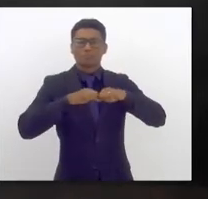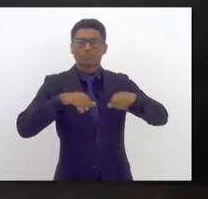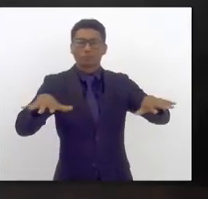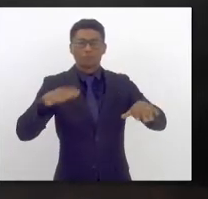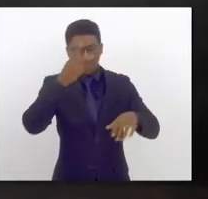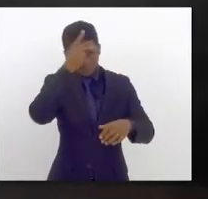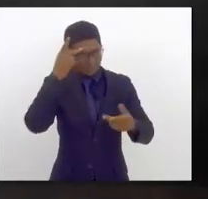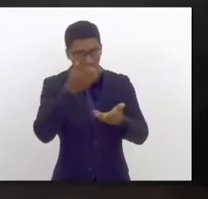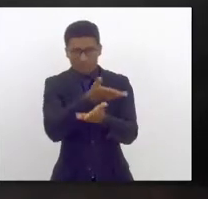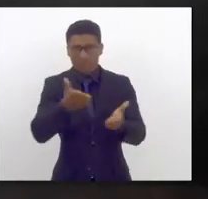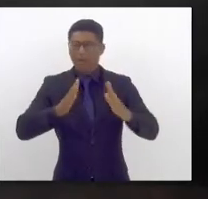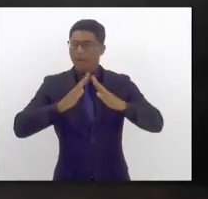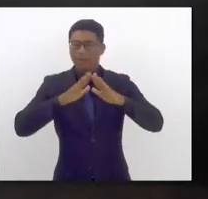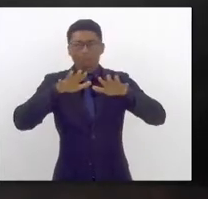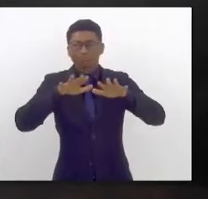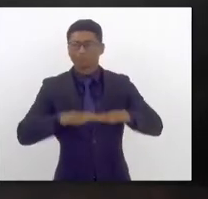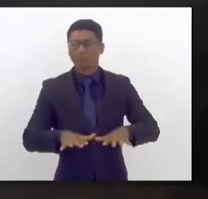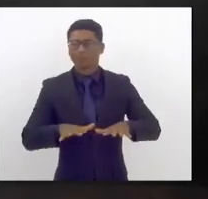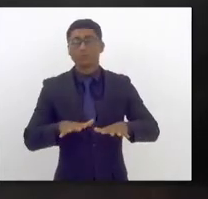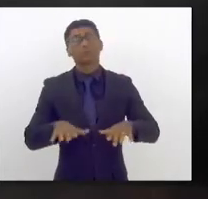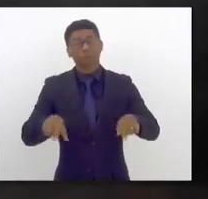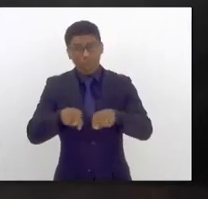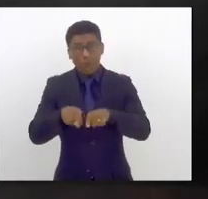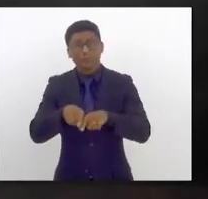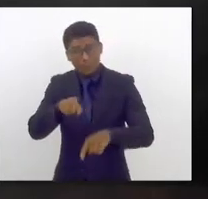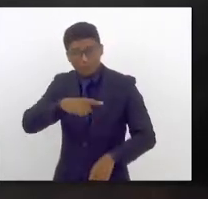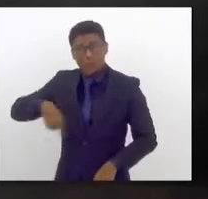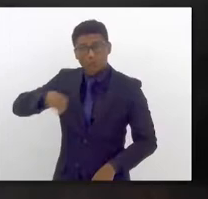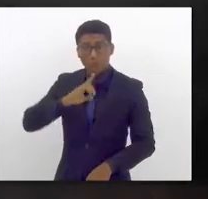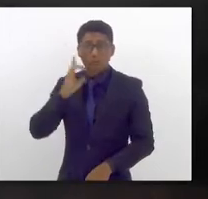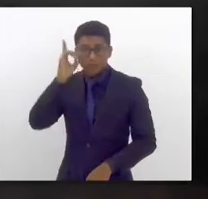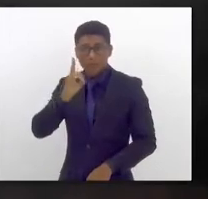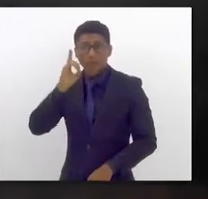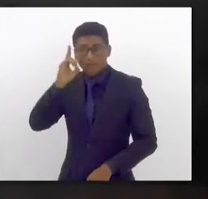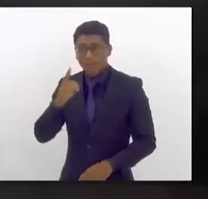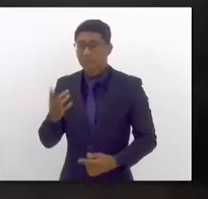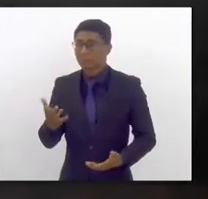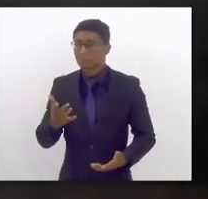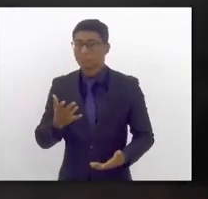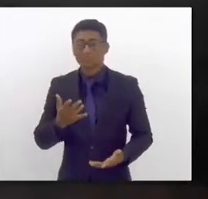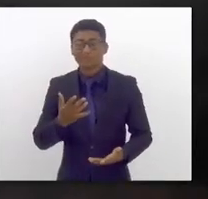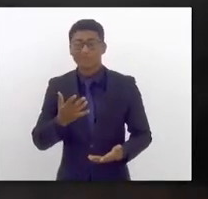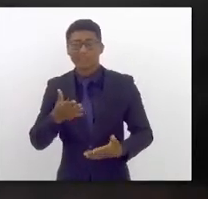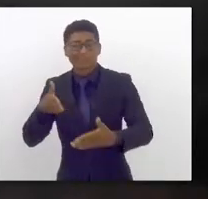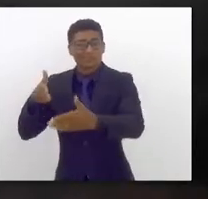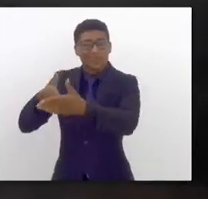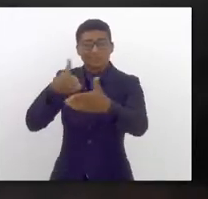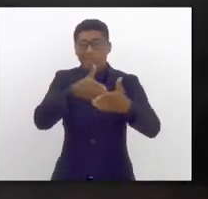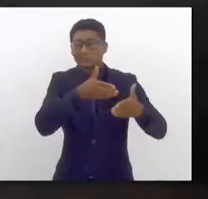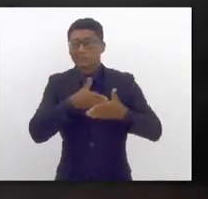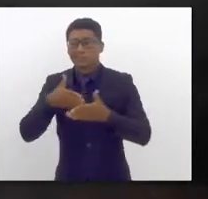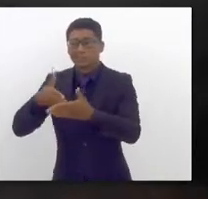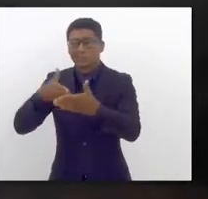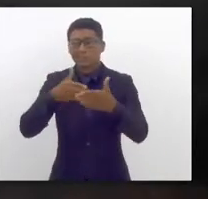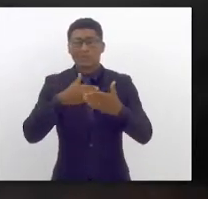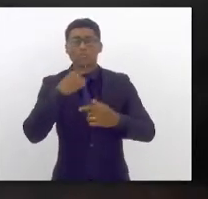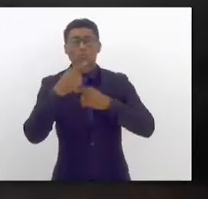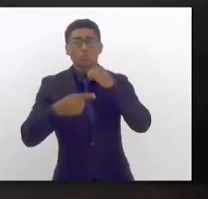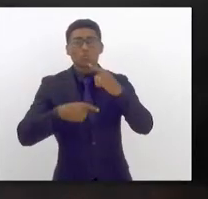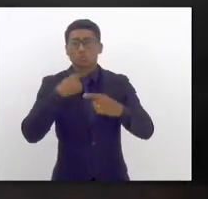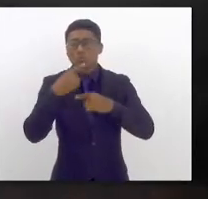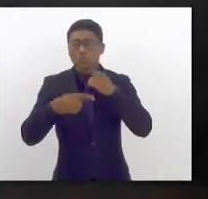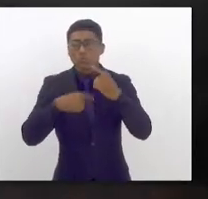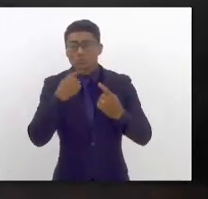conseguiam sair de casa nós mesmos deputadas não conseguimos atravessar a Barreiras sanitárias que eram